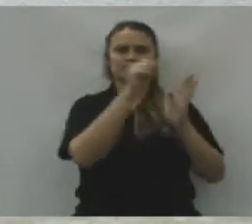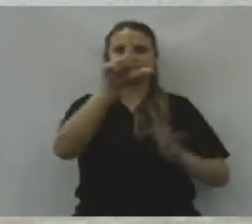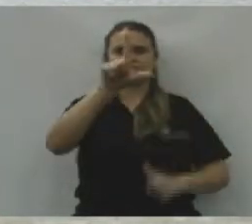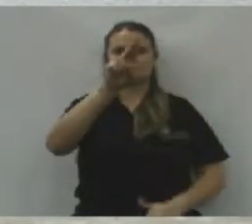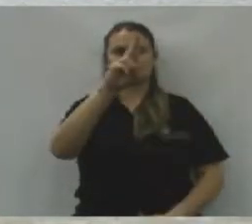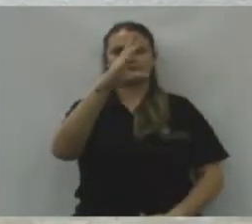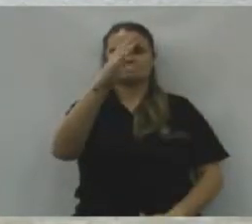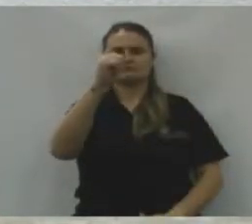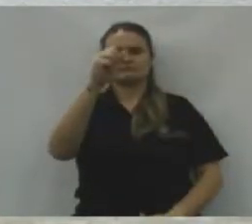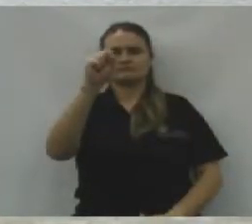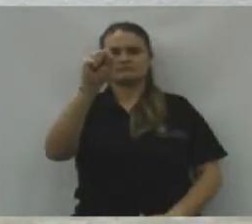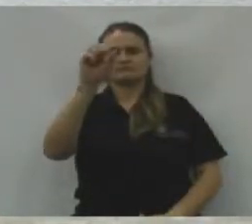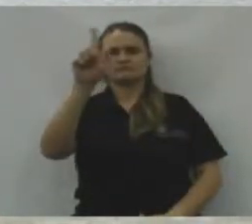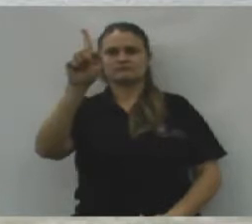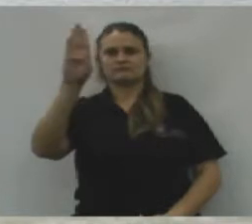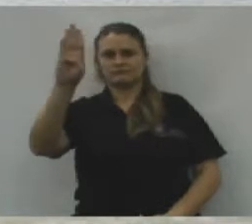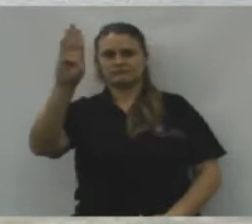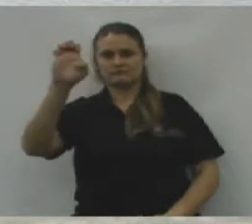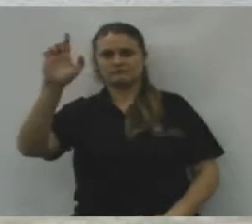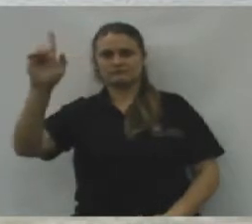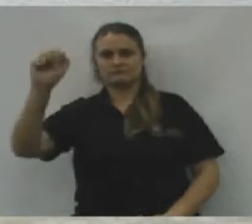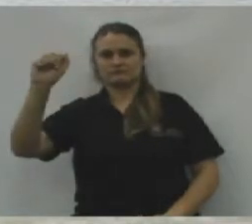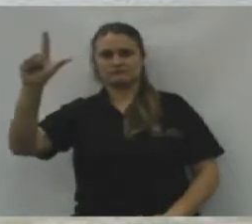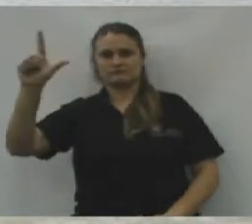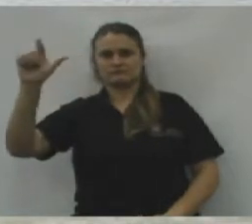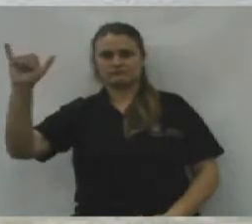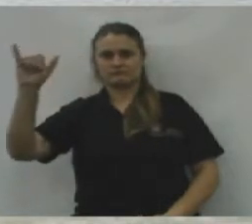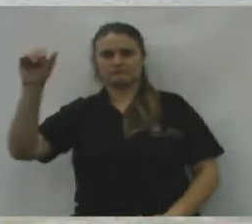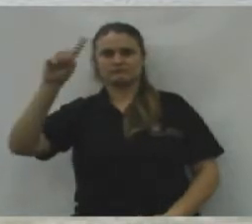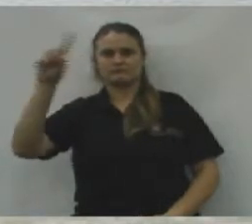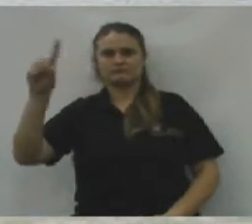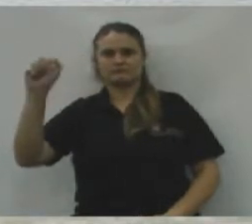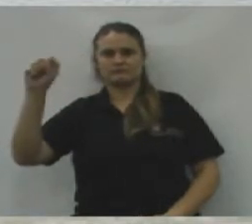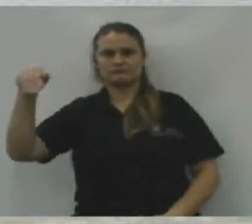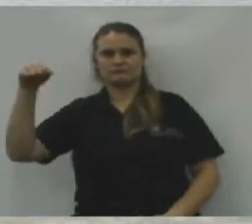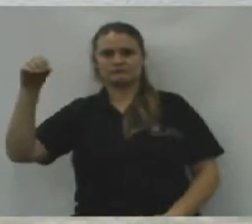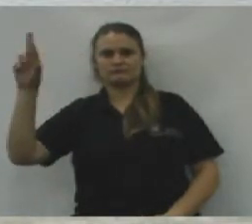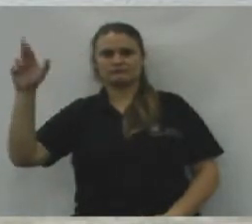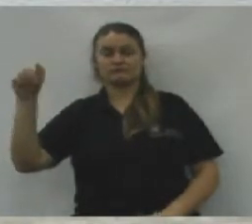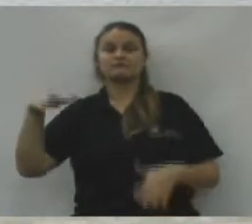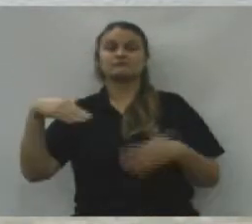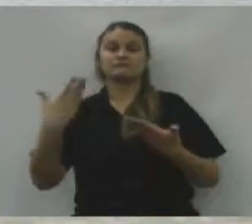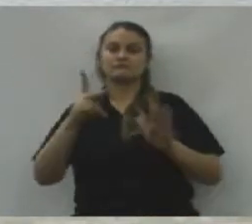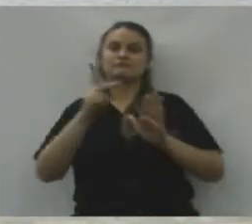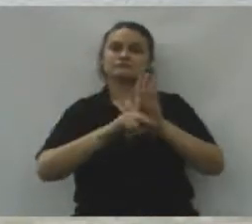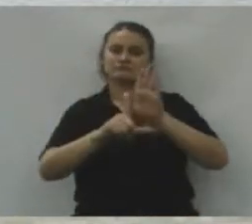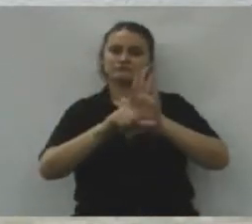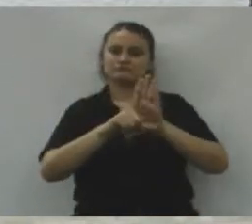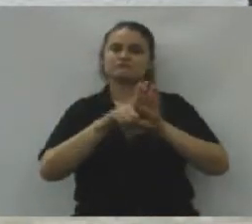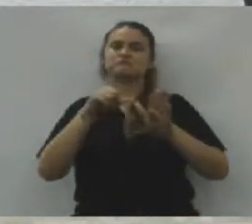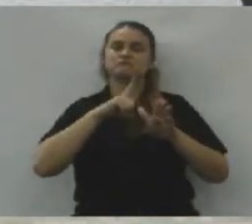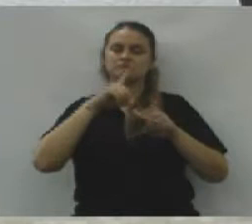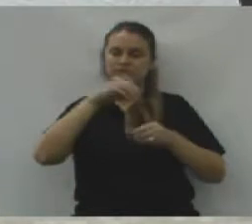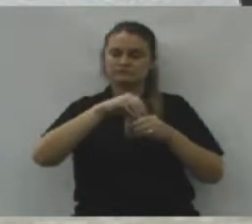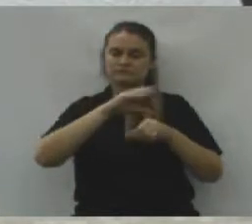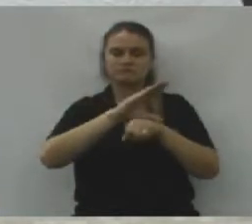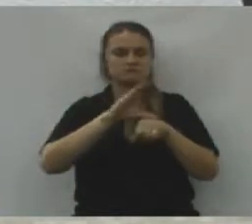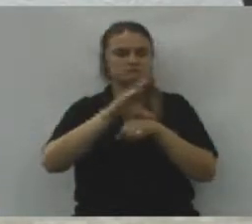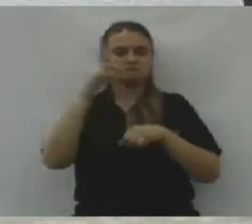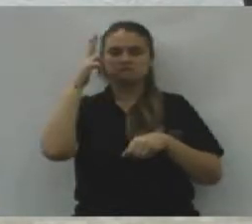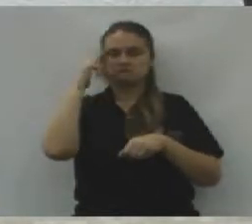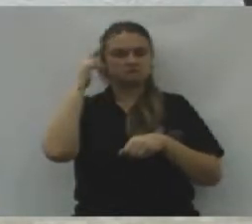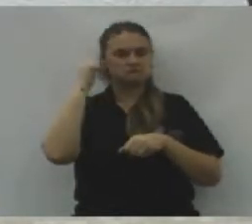Begales Amora e dá outras providências. Fundamentação: o projeto de lei é legal e constitucional, devendo seguir